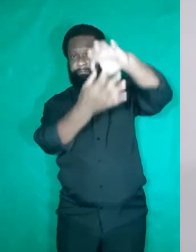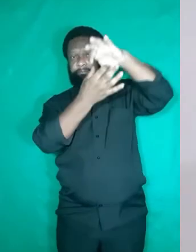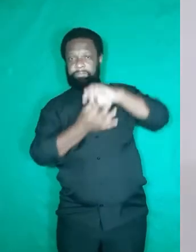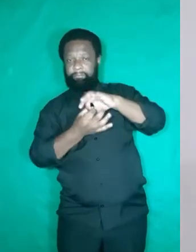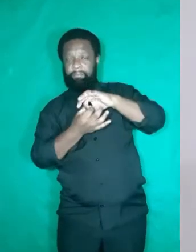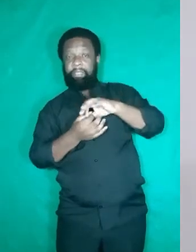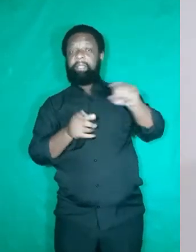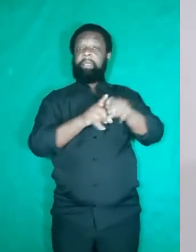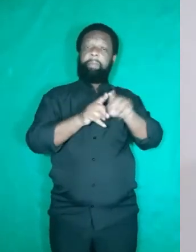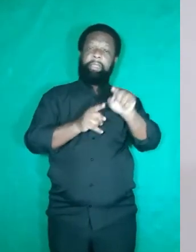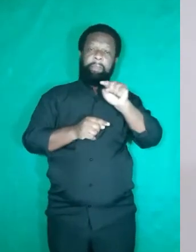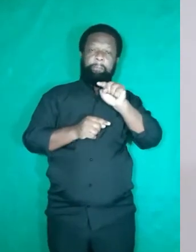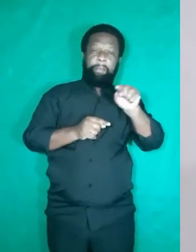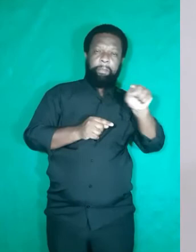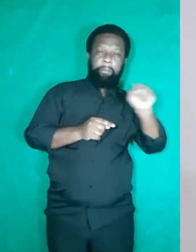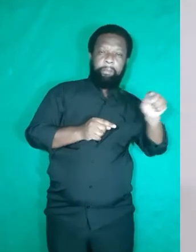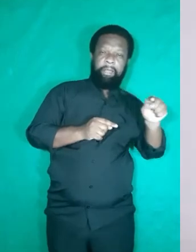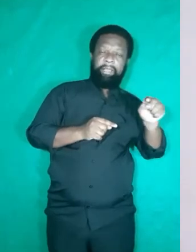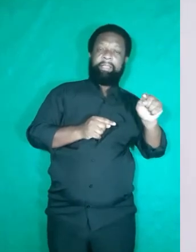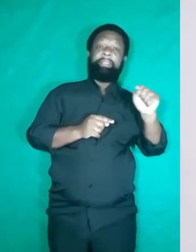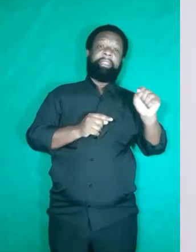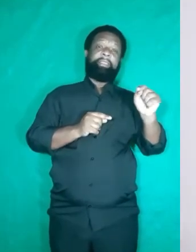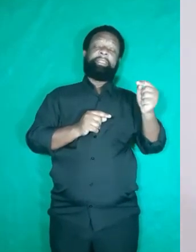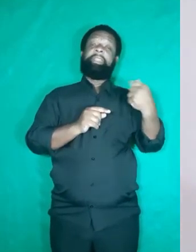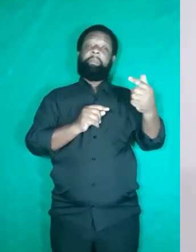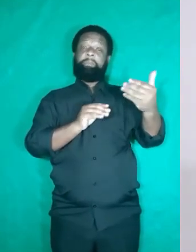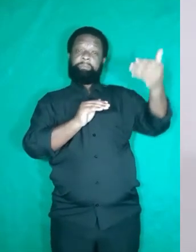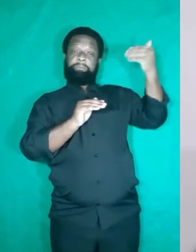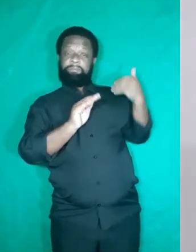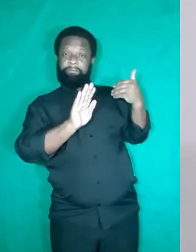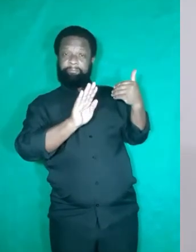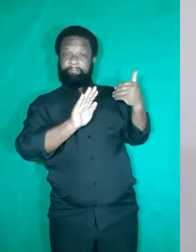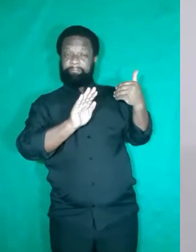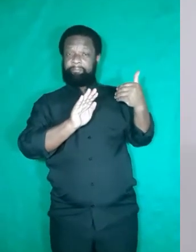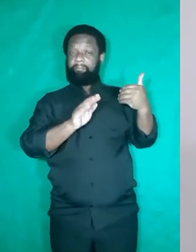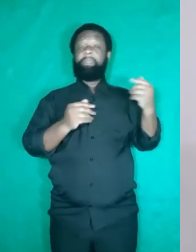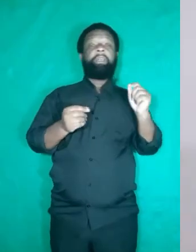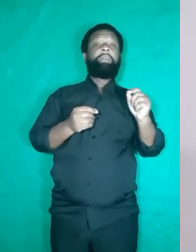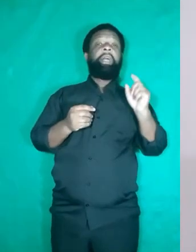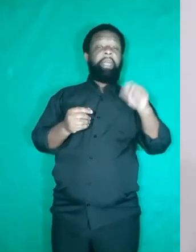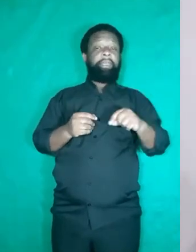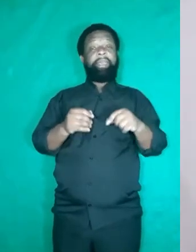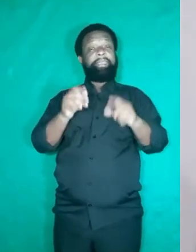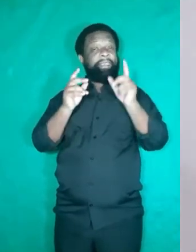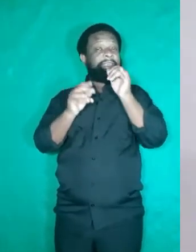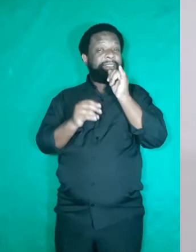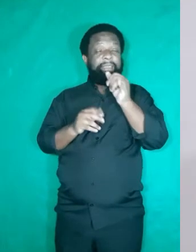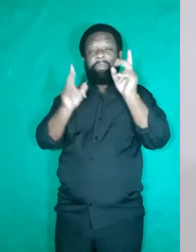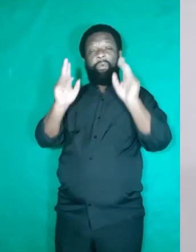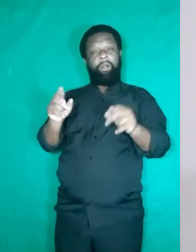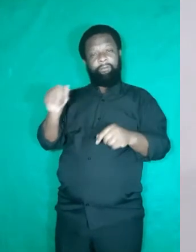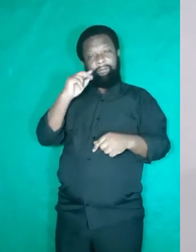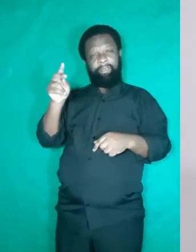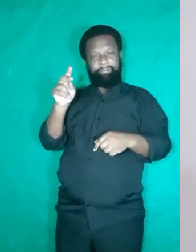está atrás do plano. Então, seria exatamente assim. Bom, o que